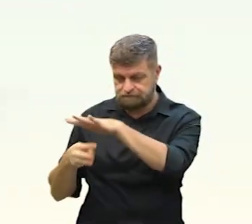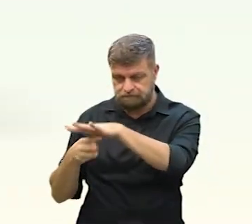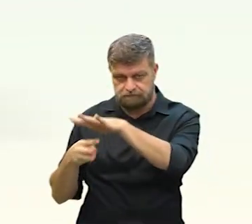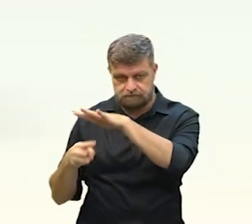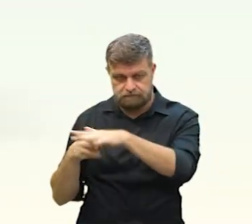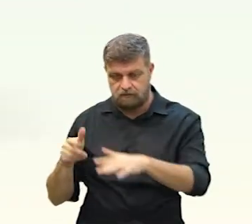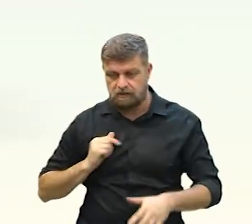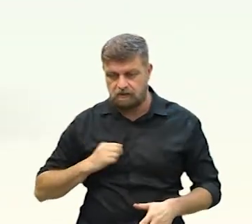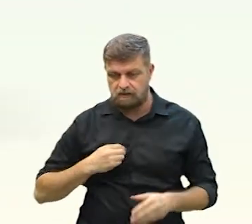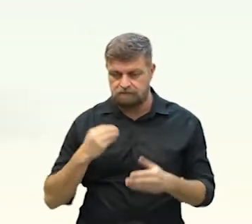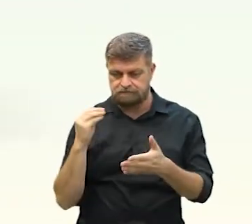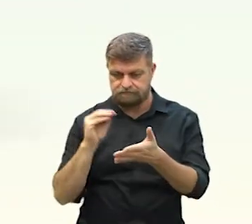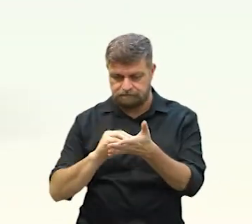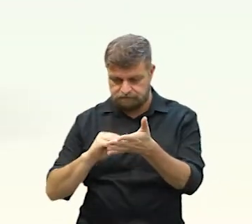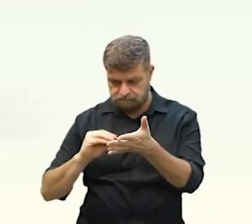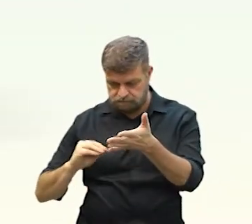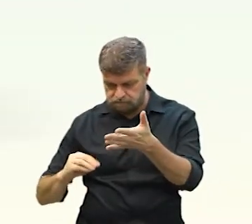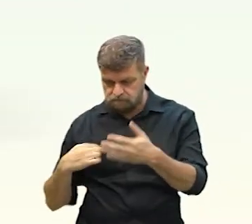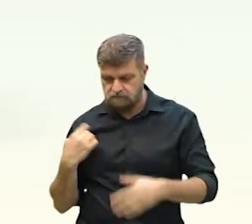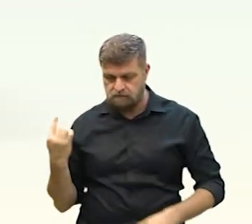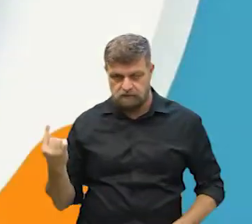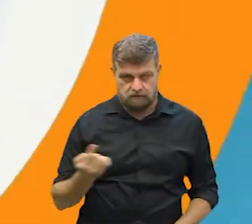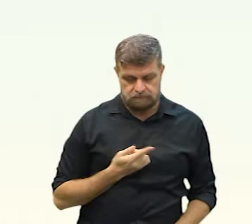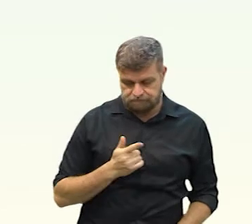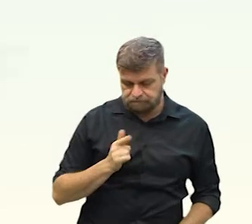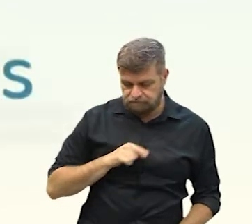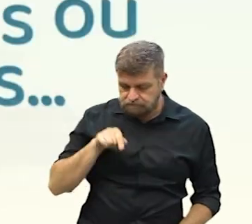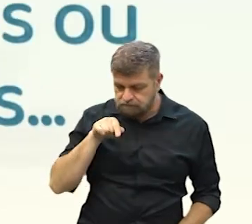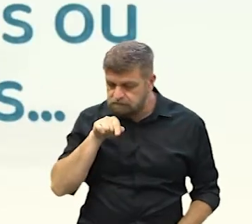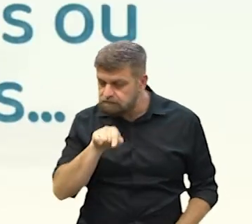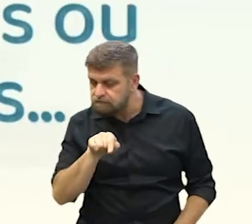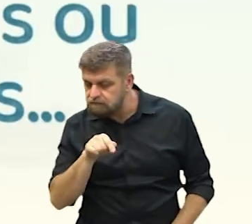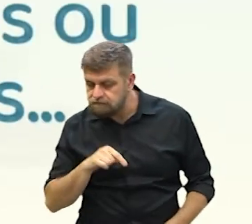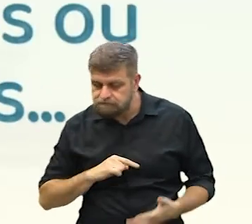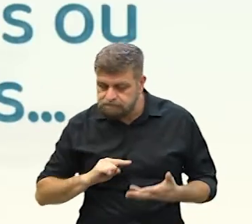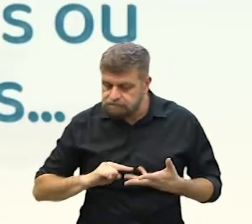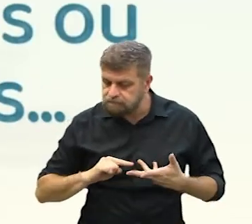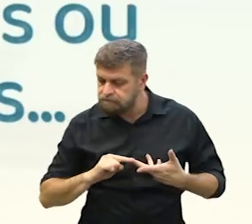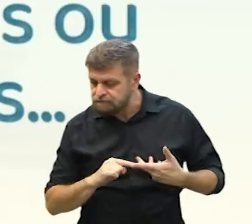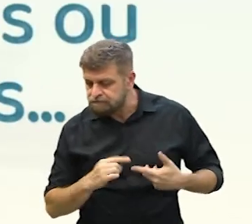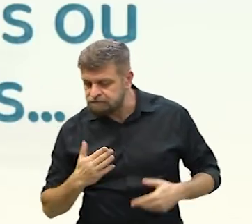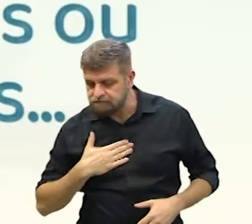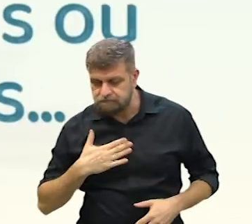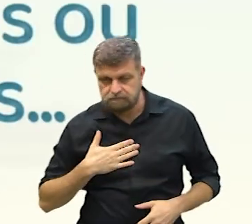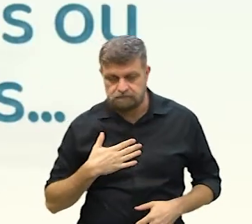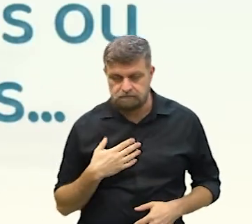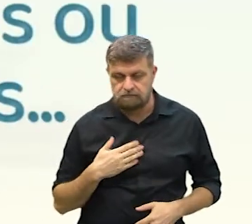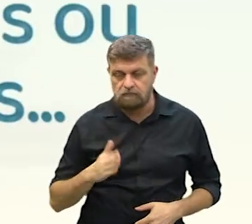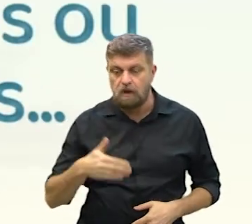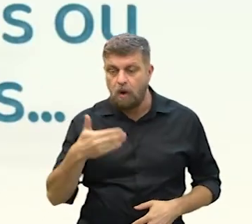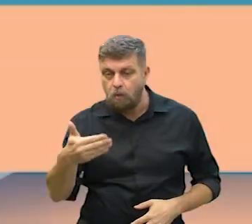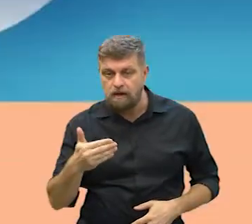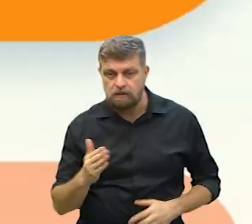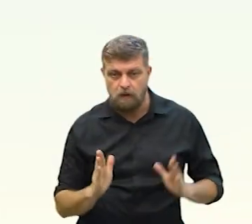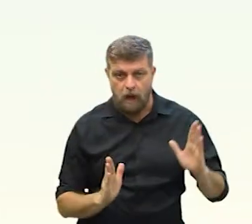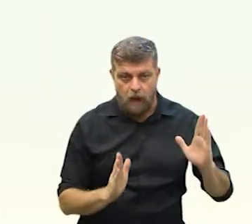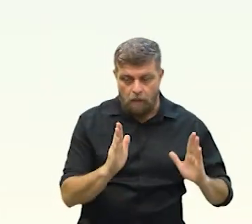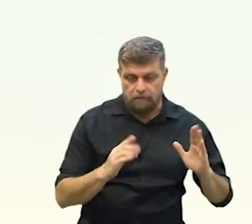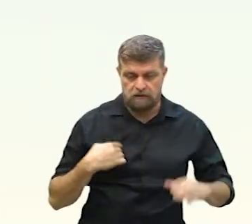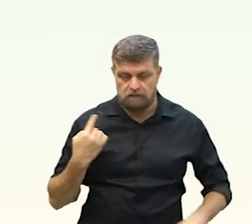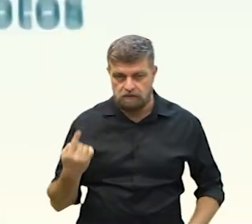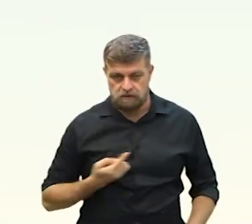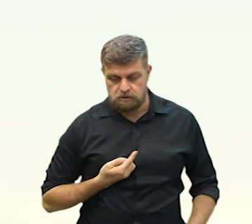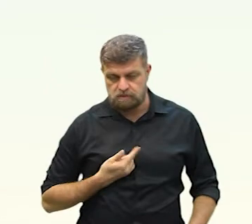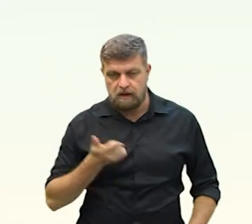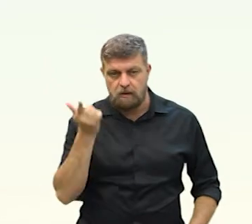de serviço colocam as suas tarefas e aí a gente tem ali, de certa forma, quando e o período que a